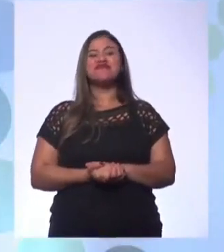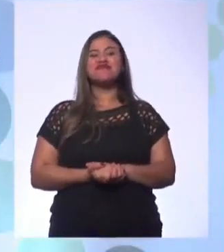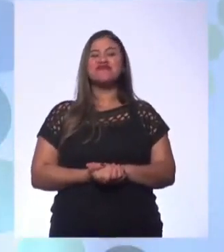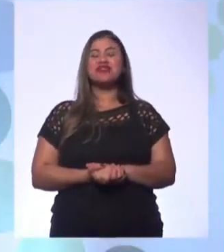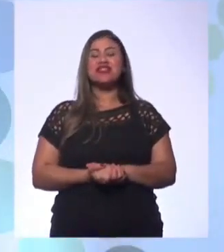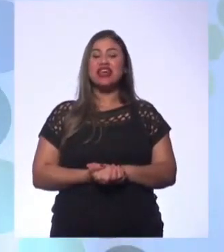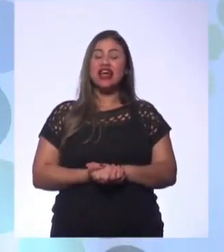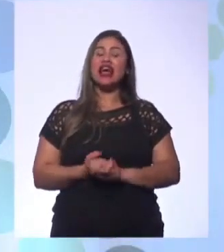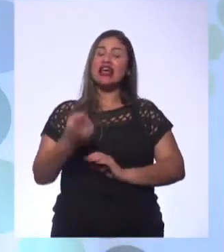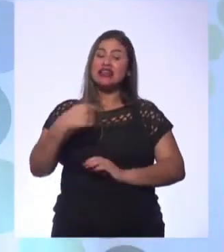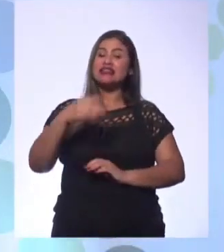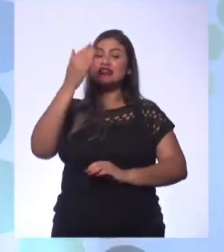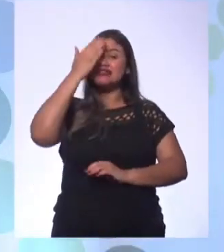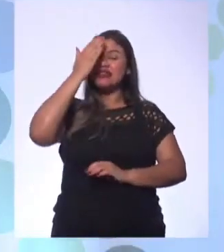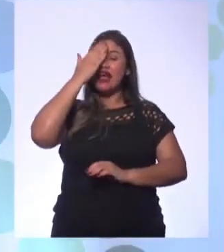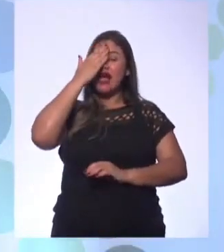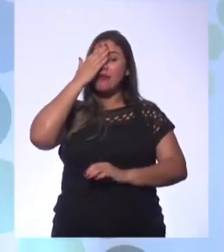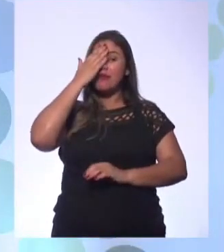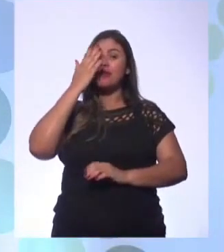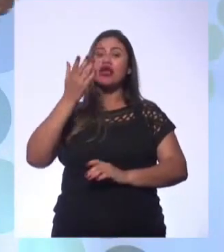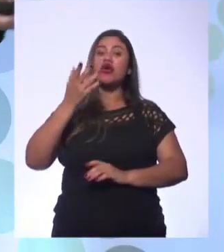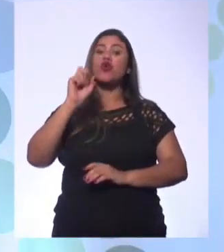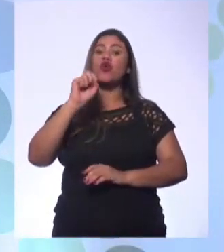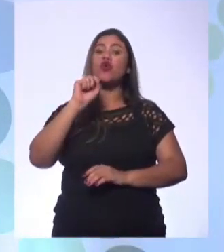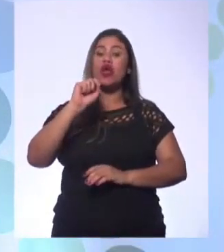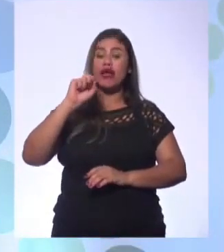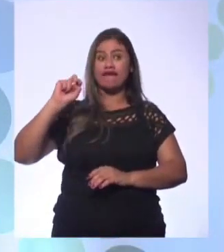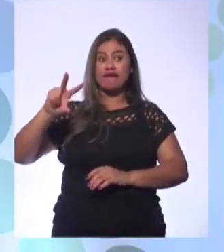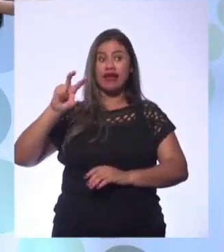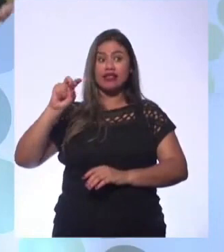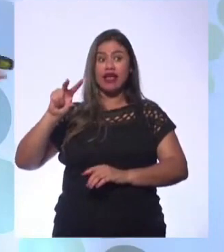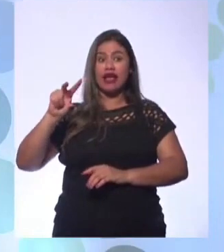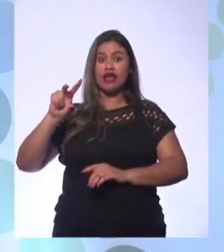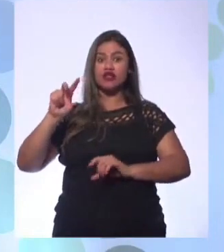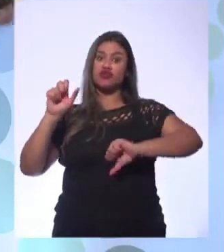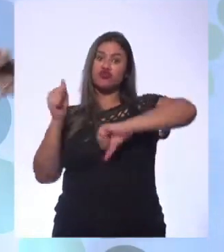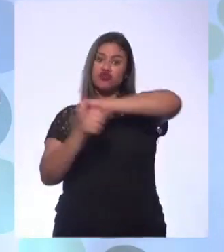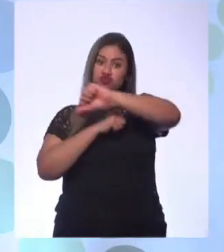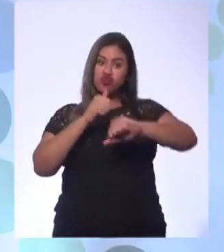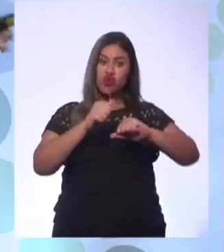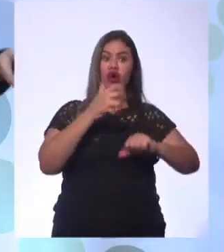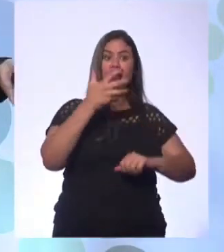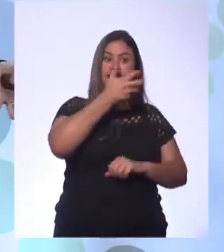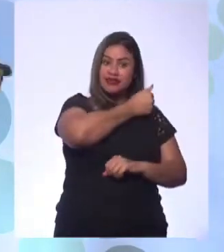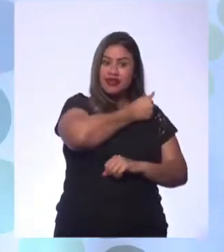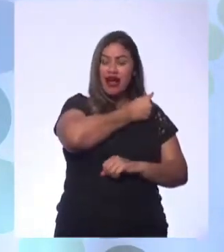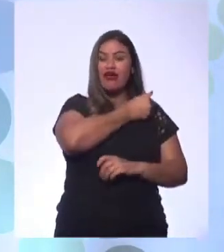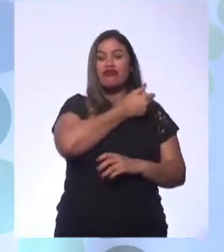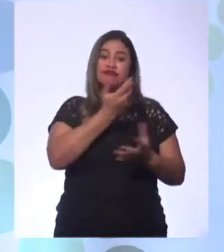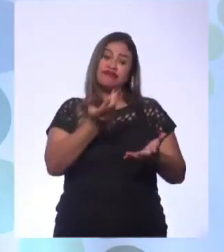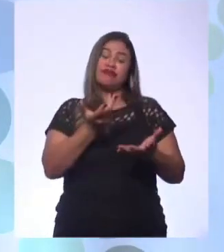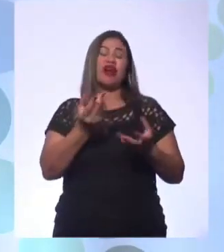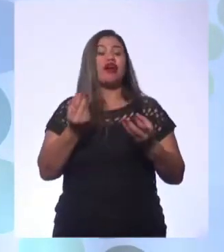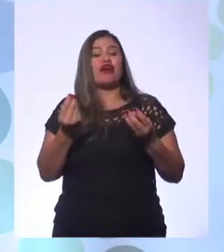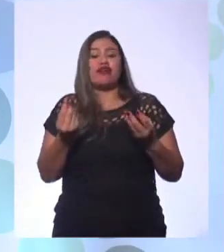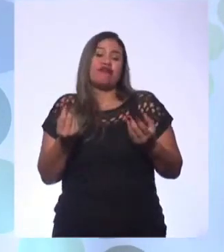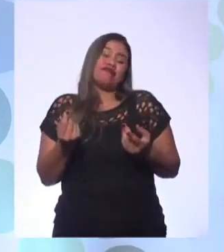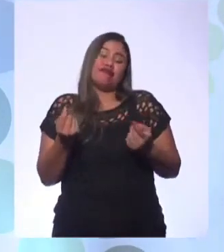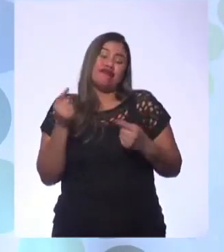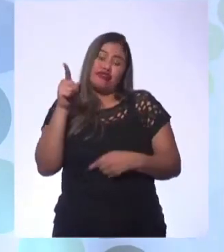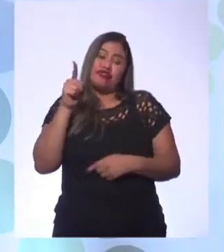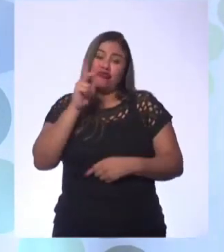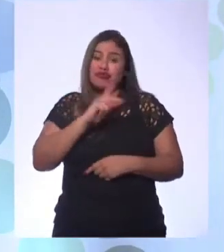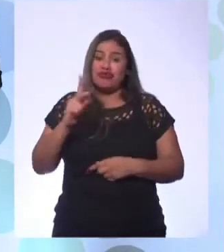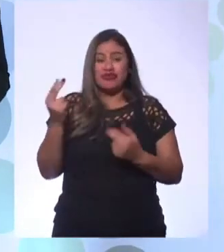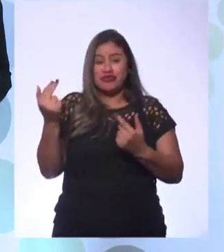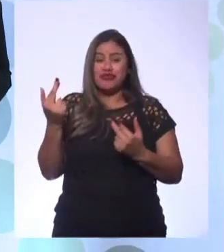A gente sabe muito bem que às vezes o veneno, né? O antídoto, ele é feito do próprio veneno. No seu caso, foi literal a questão aí, né? Então vamos lá,